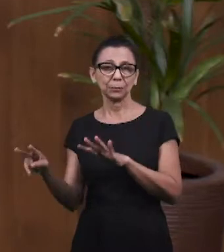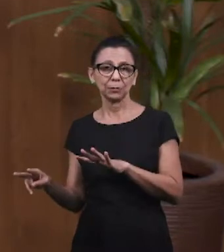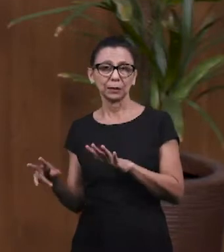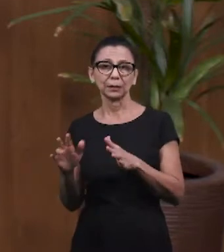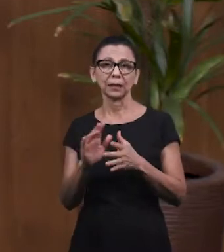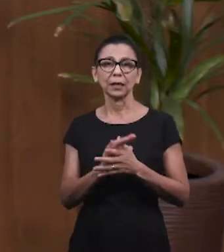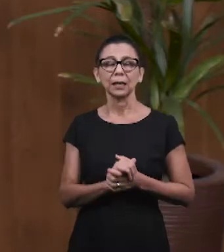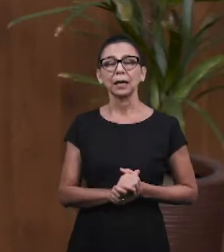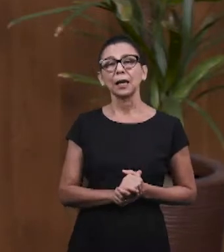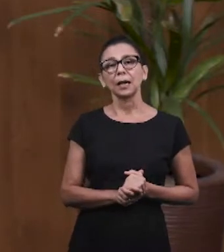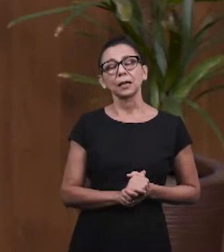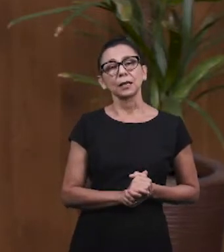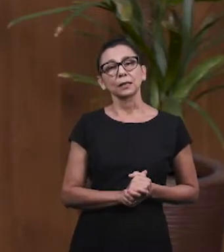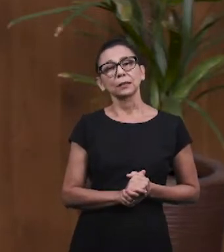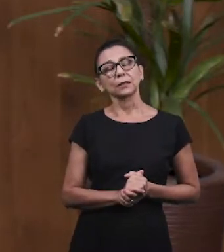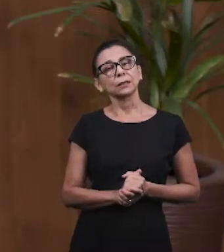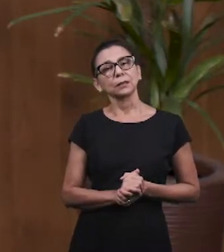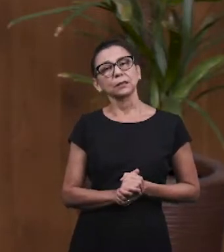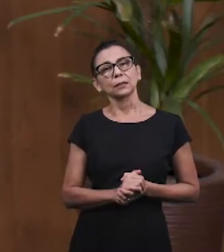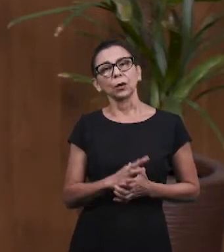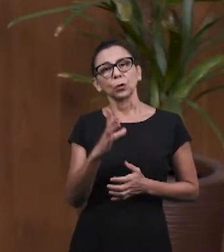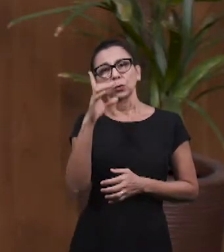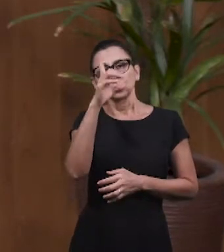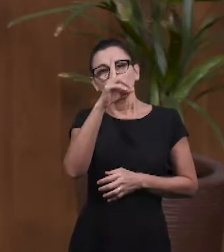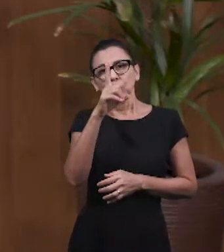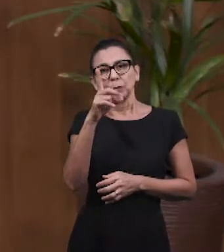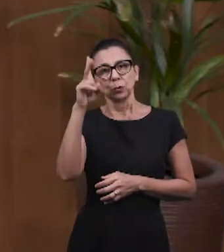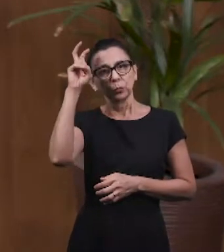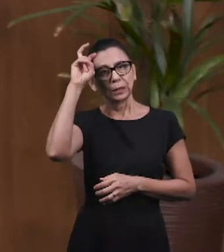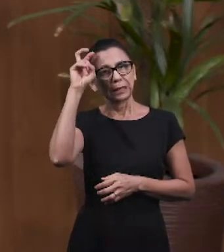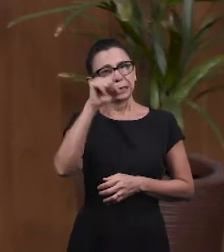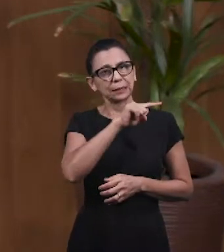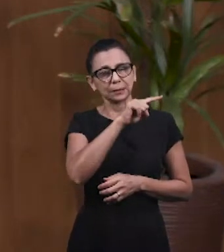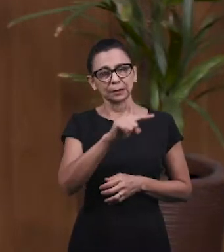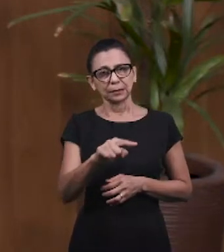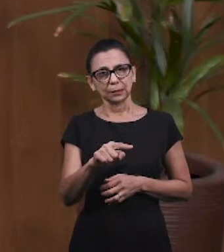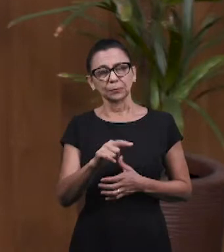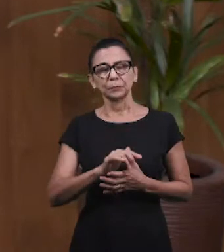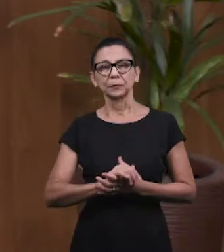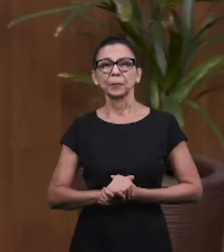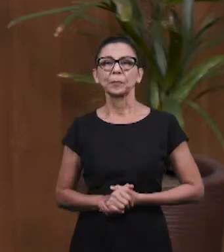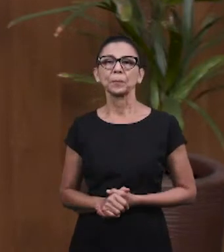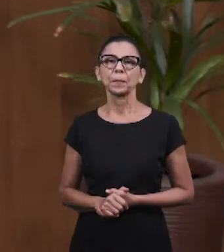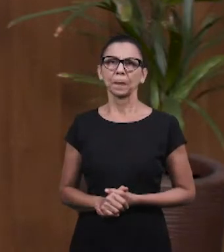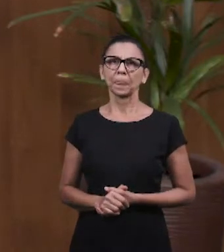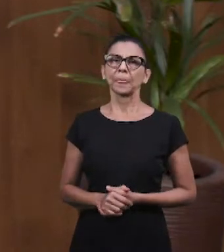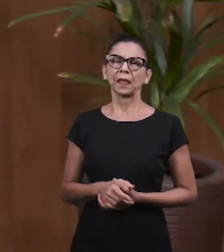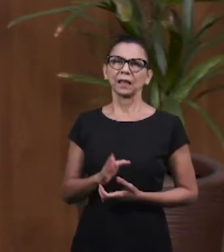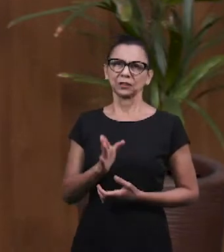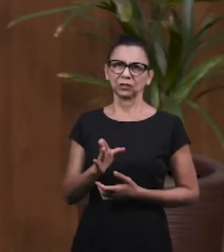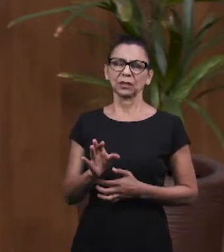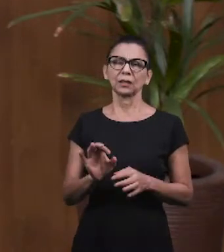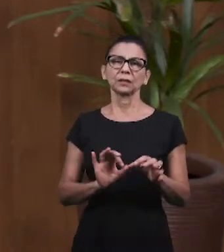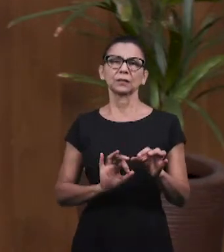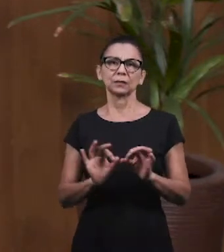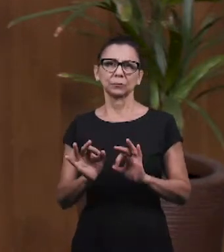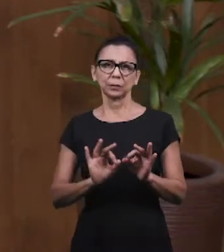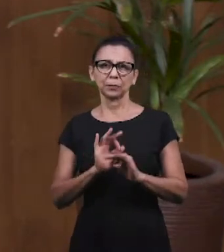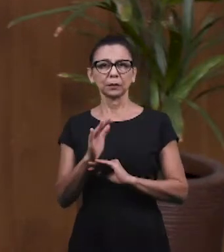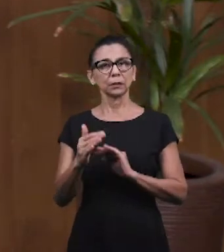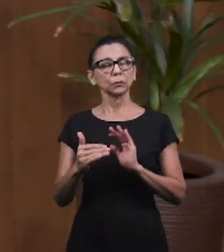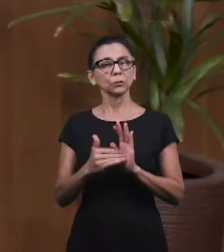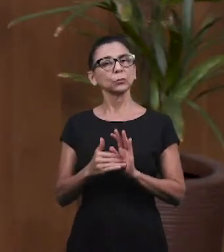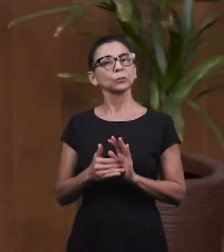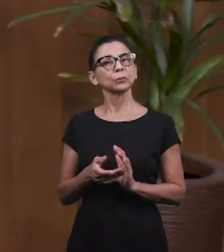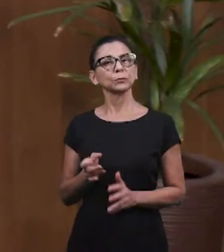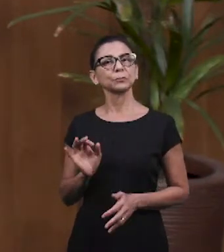de quinta-feira e do culto de domingo à noite. Então, os irmãos, por certo, fizeram esse trabalho, atenderam essa